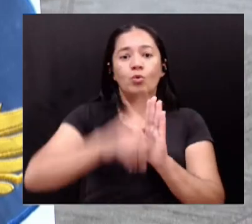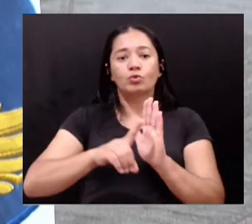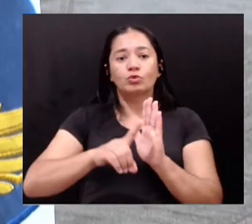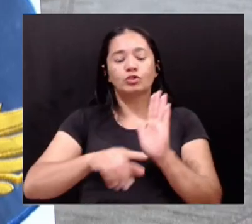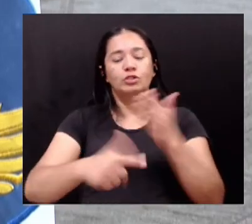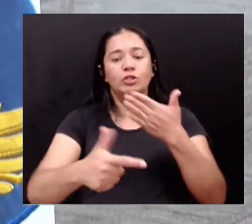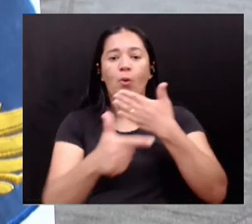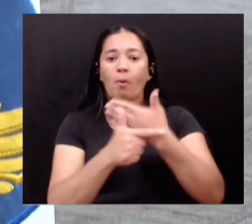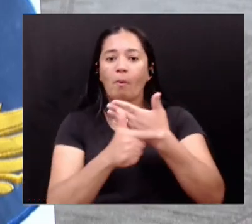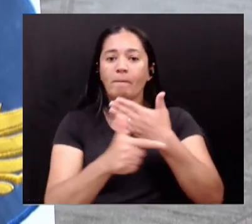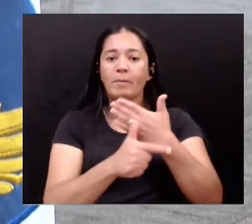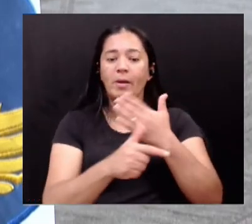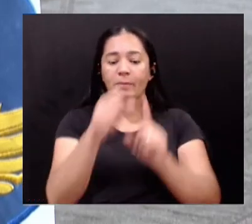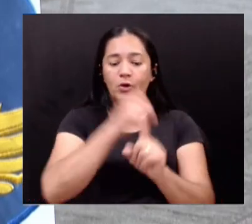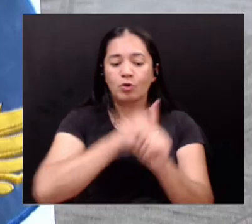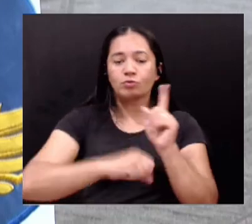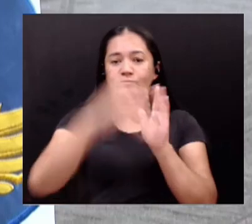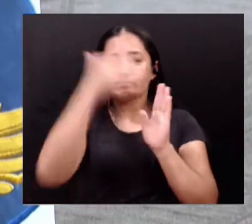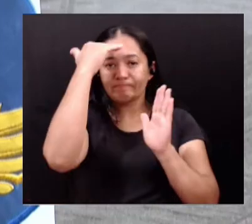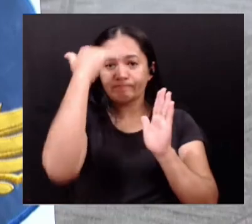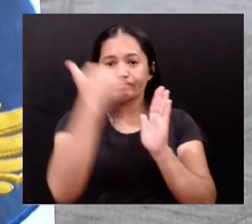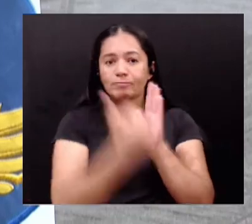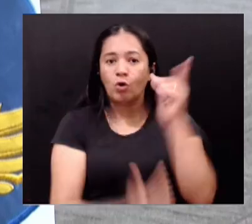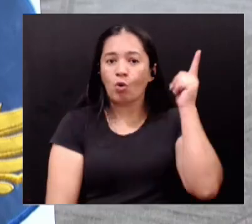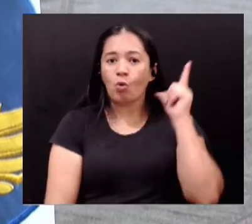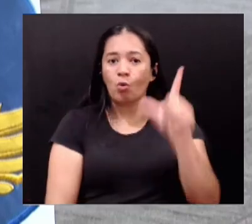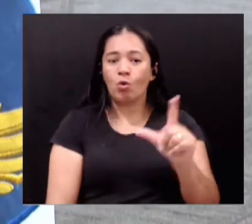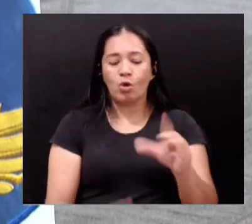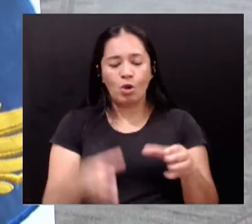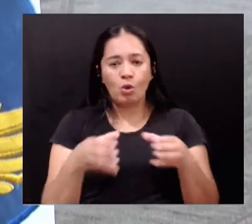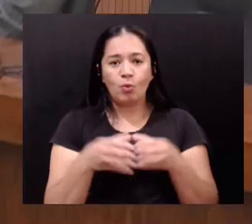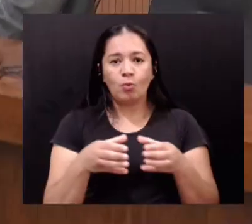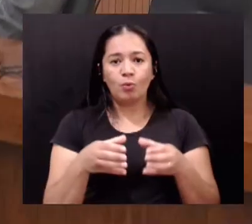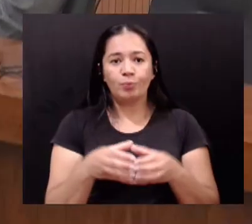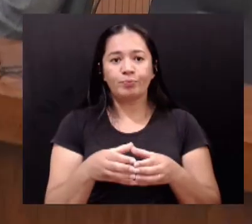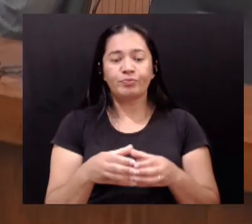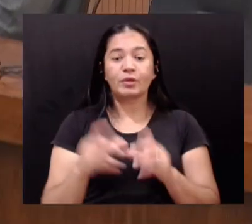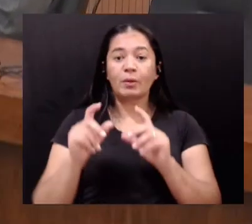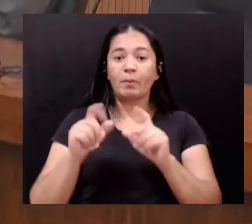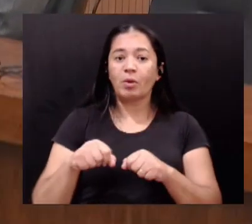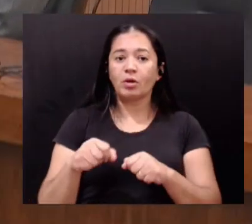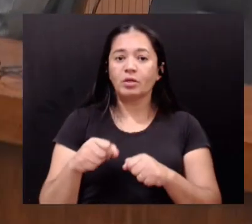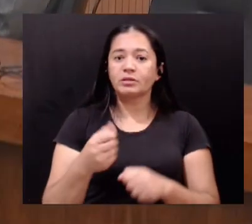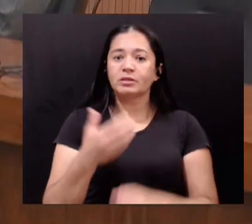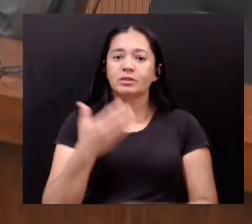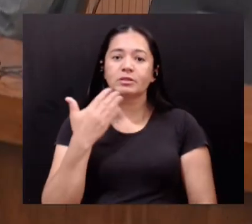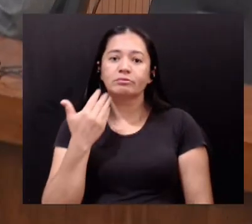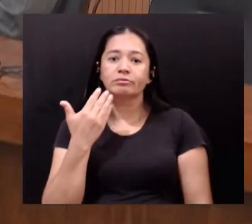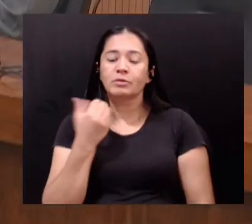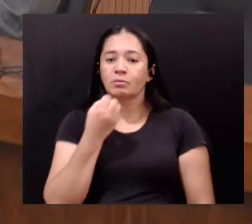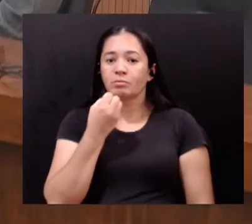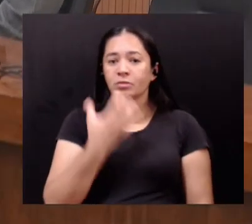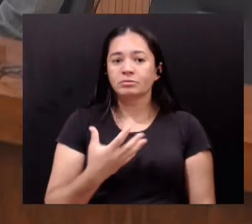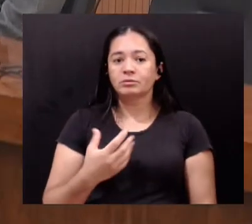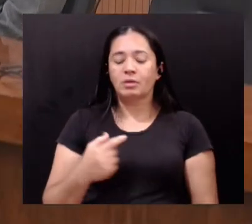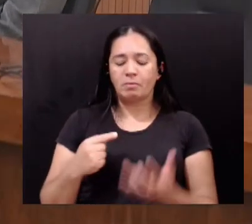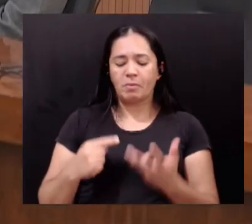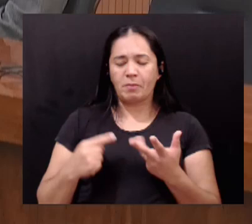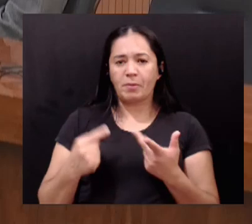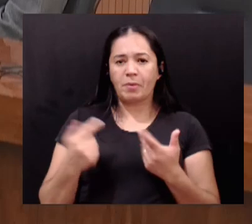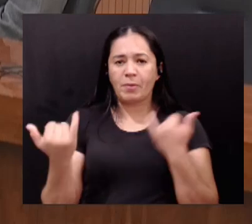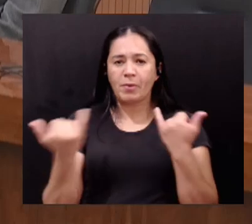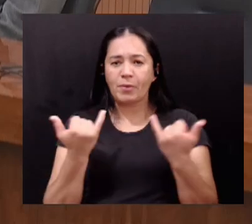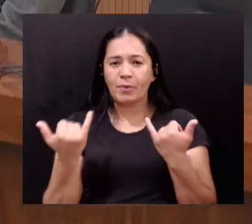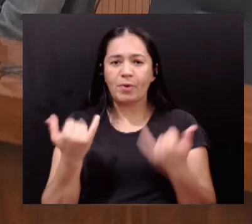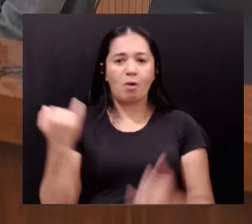social de atingir uma coletividade que possa ser beneficiada. Com tantas informações relevantes e ainda